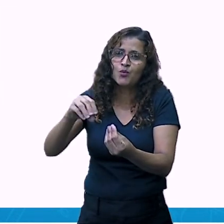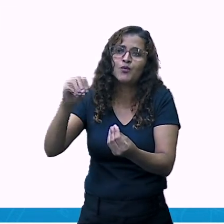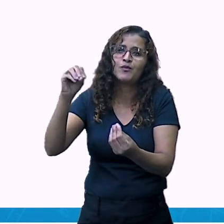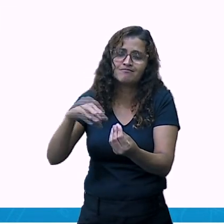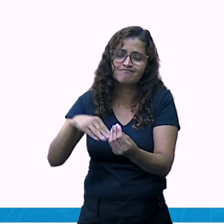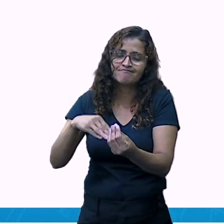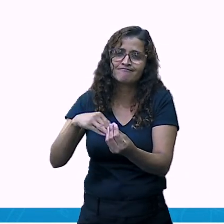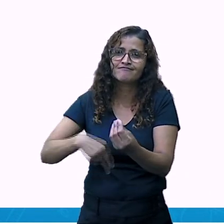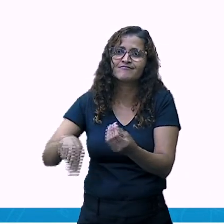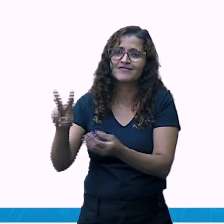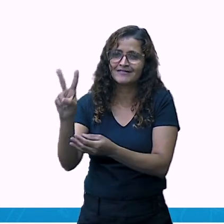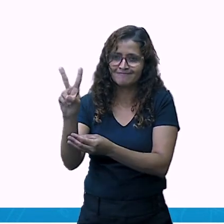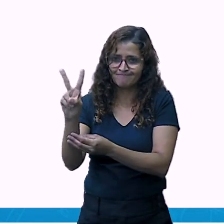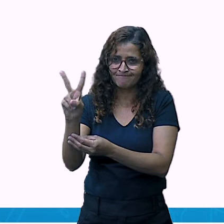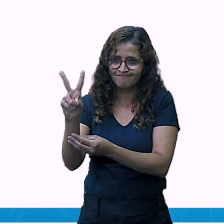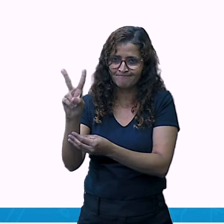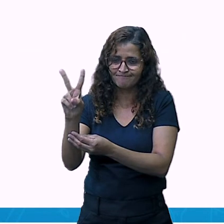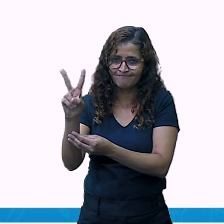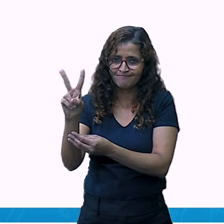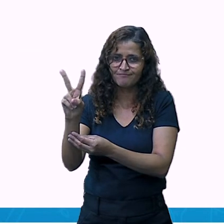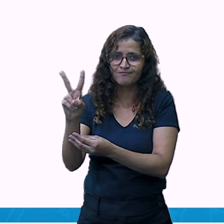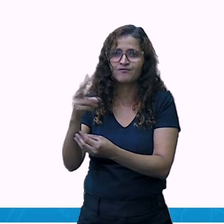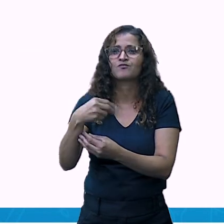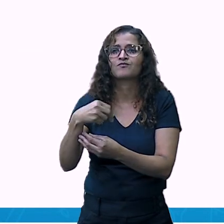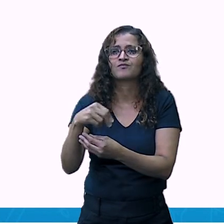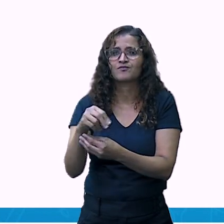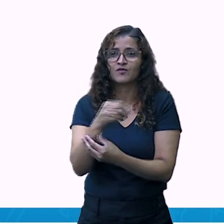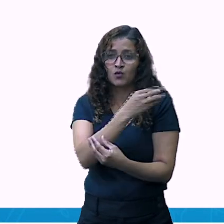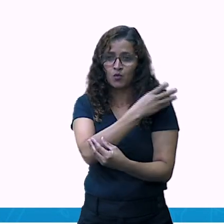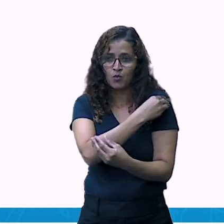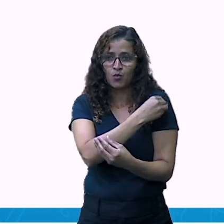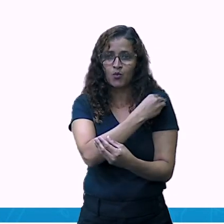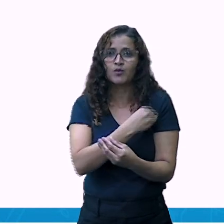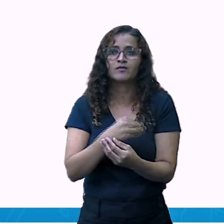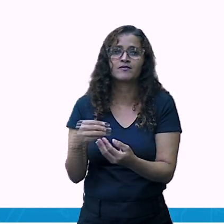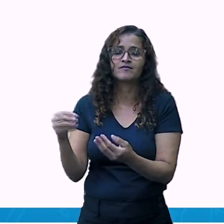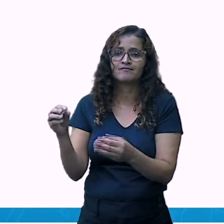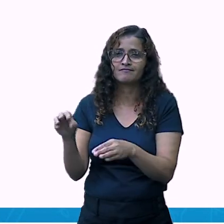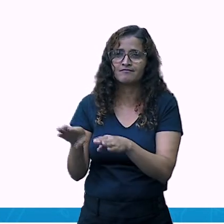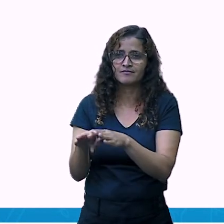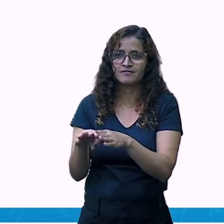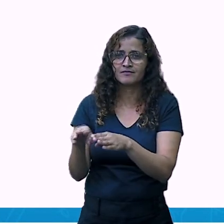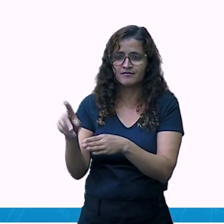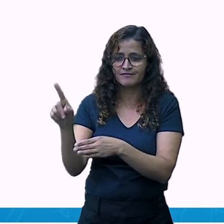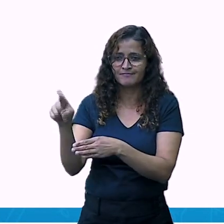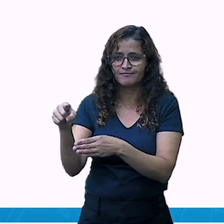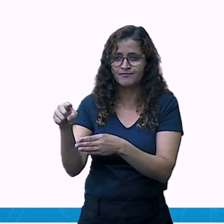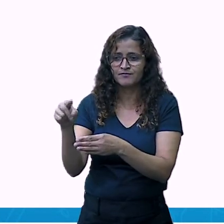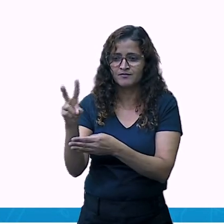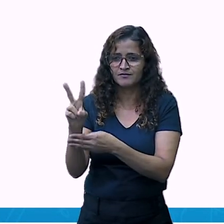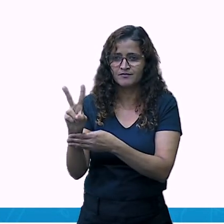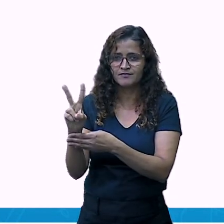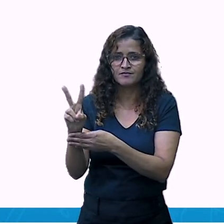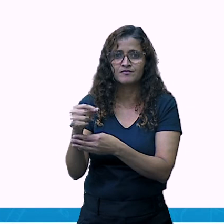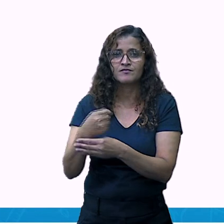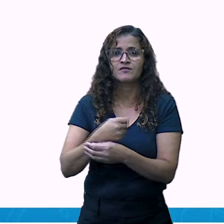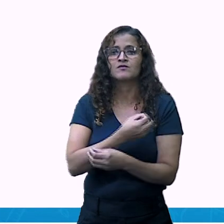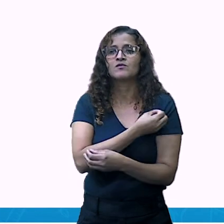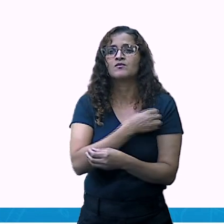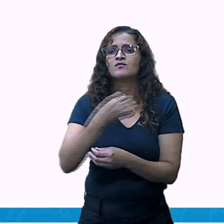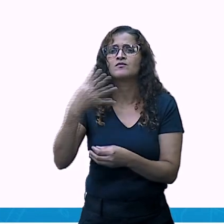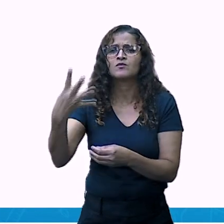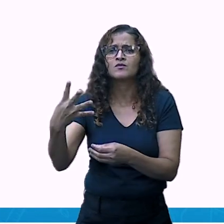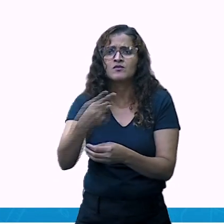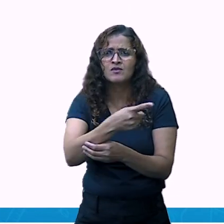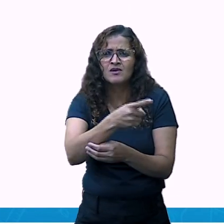já falamos sobre isso, o etanol e o biogás. 4. Você